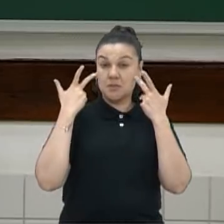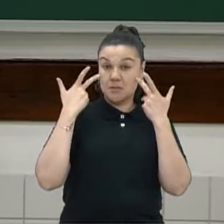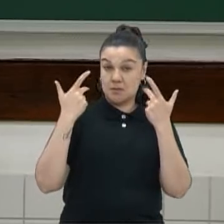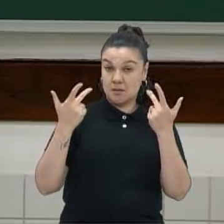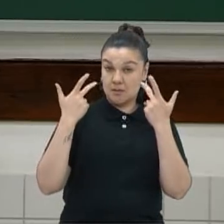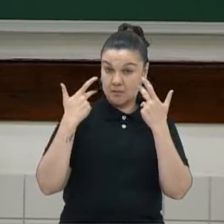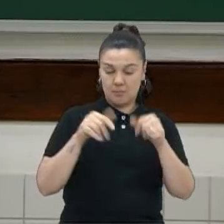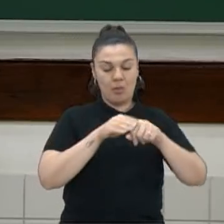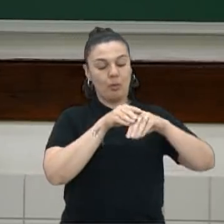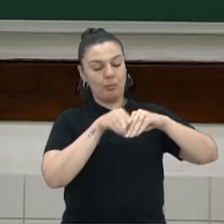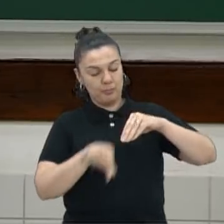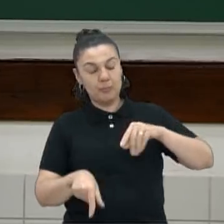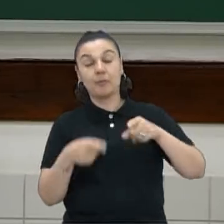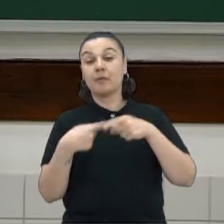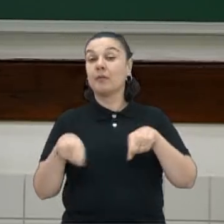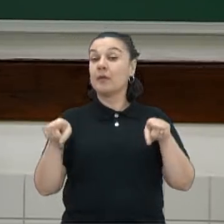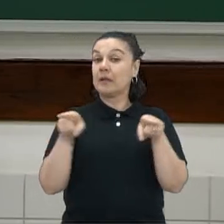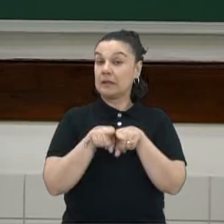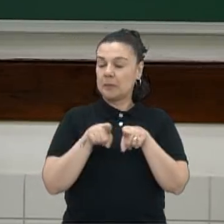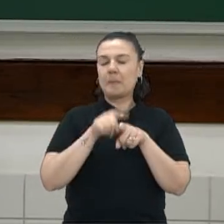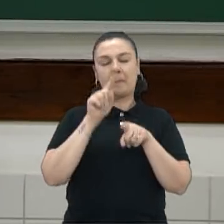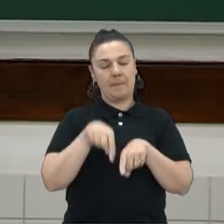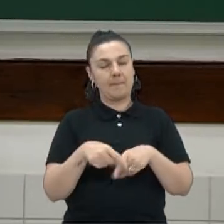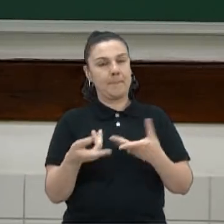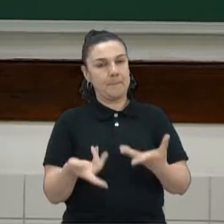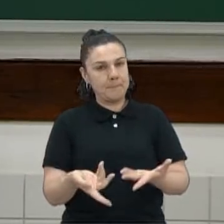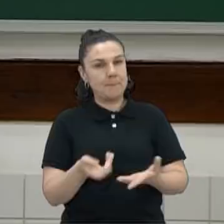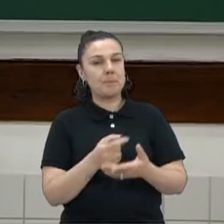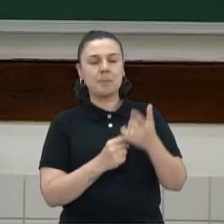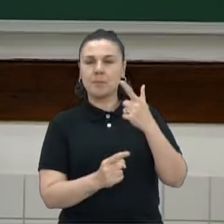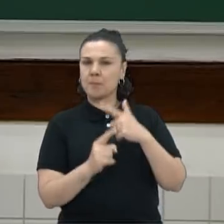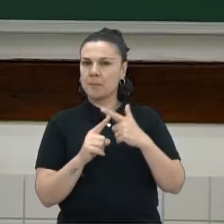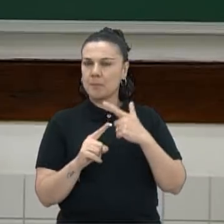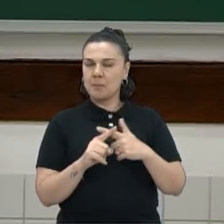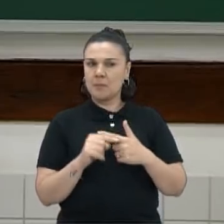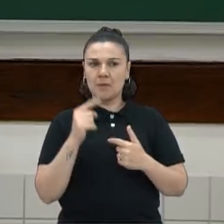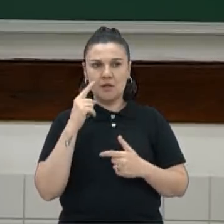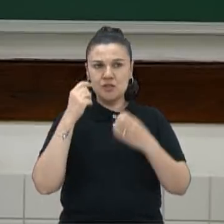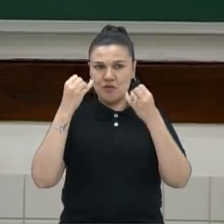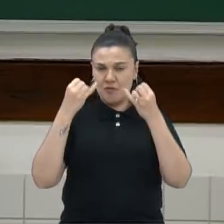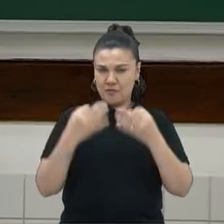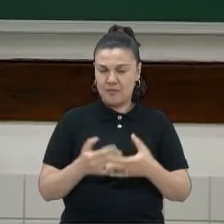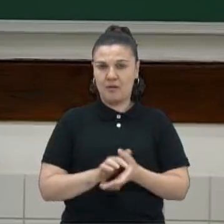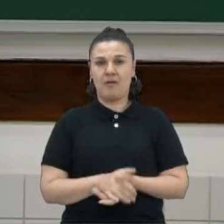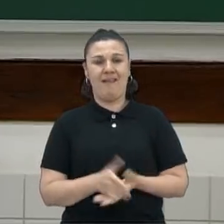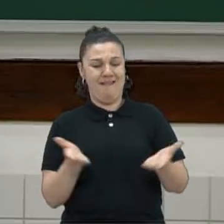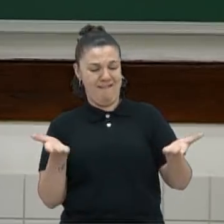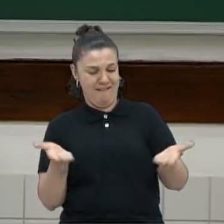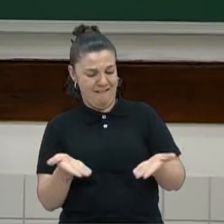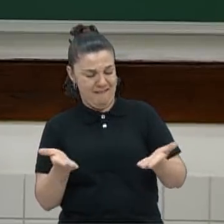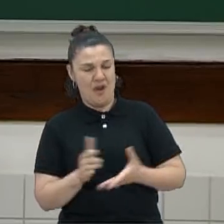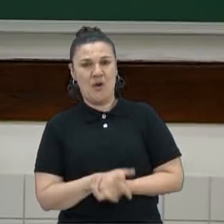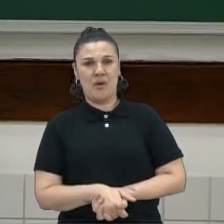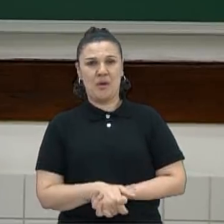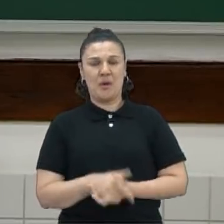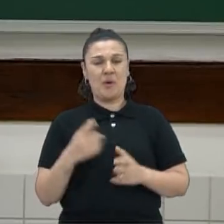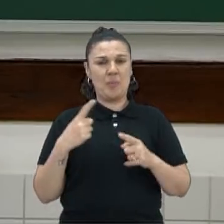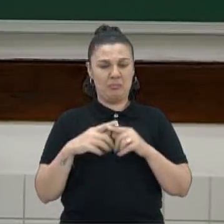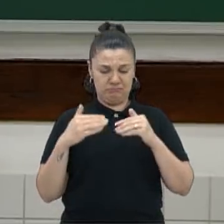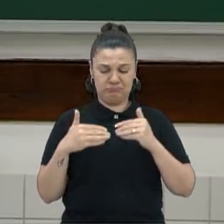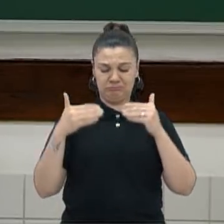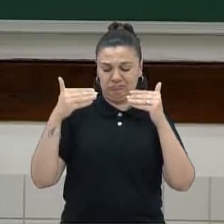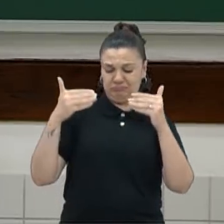e deslizamento é um tipo de erosão, por que é que a gente está falando disso agora, né? Por que isso